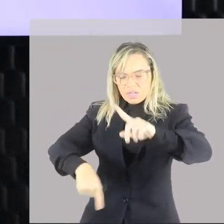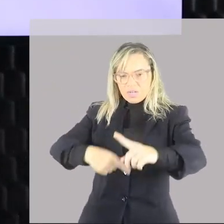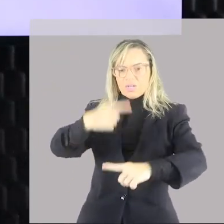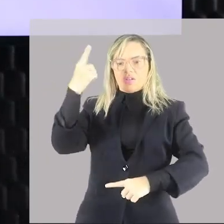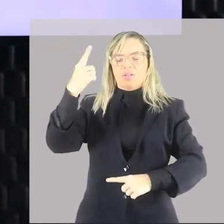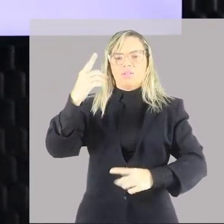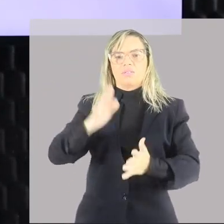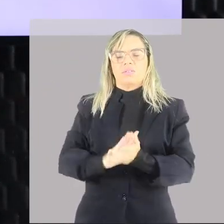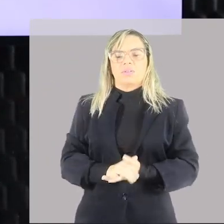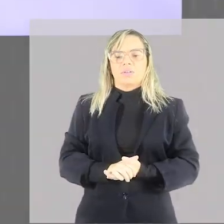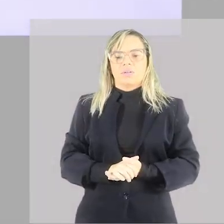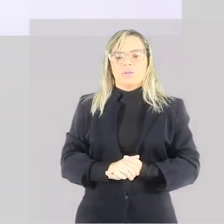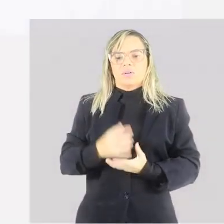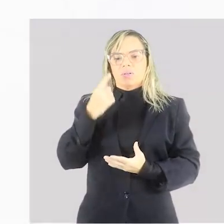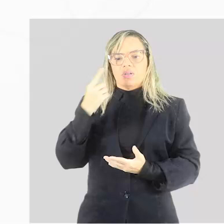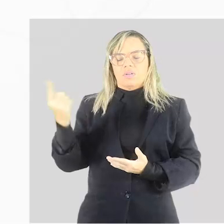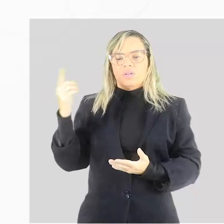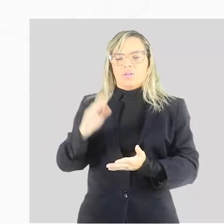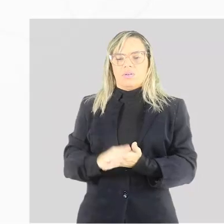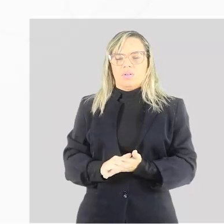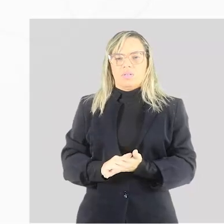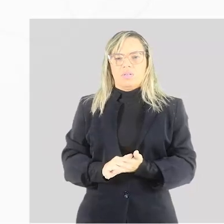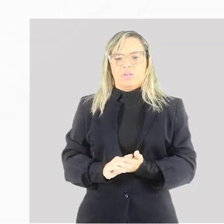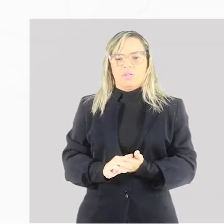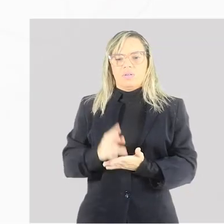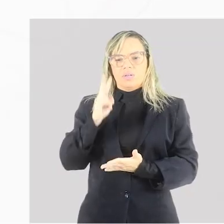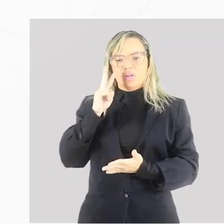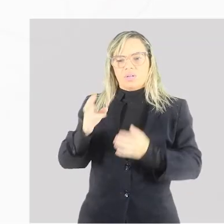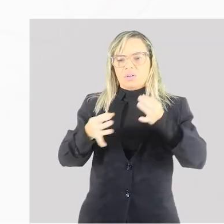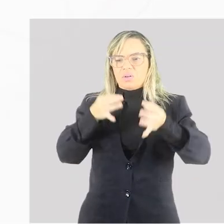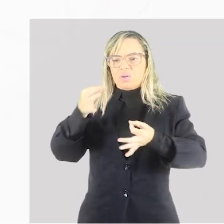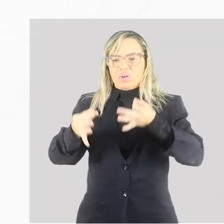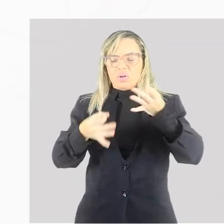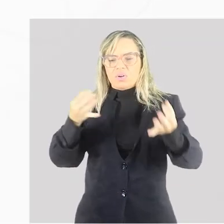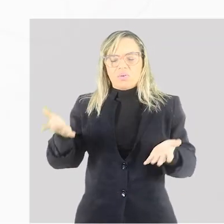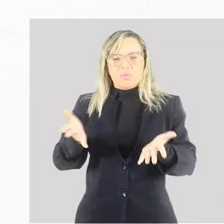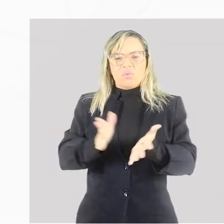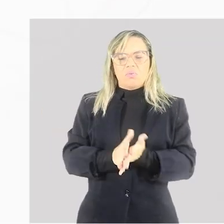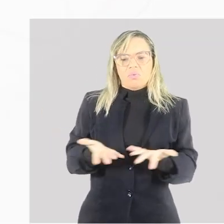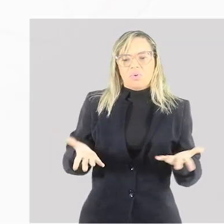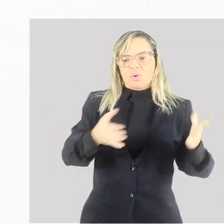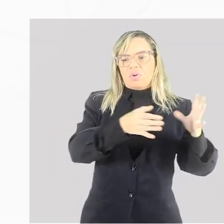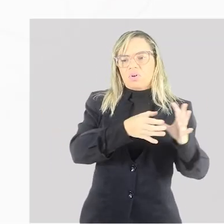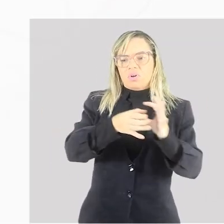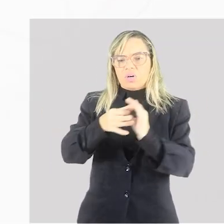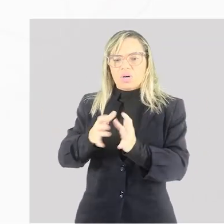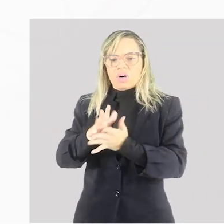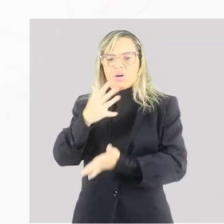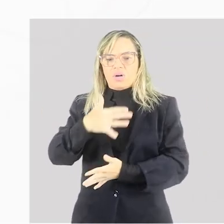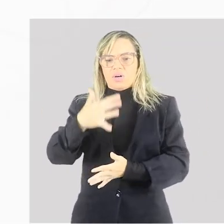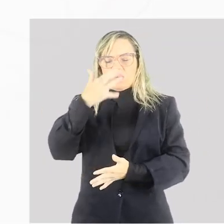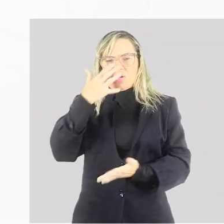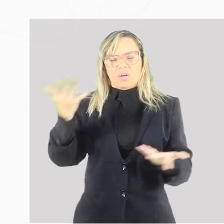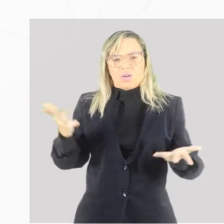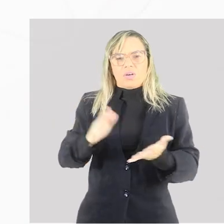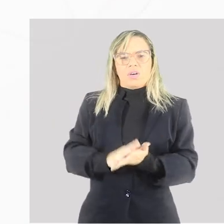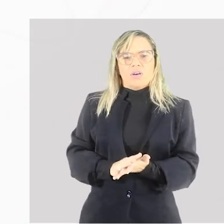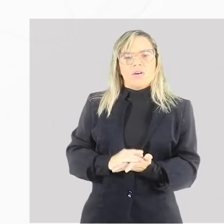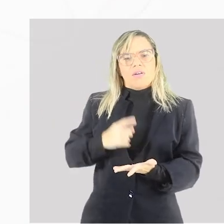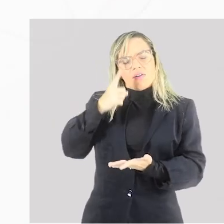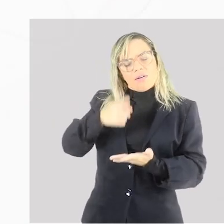certo? O trivial, o cotidiano, com espanto e contestável. A partir